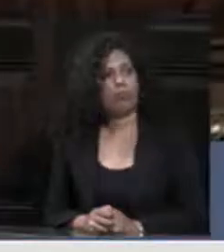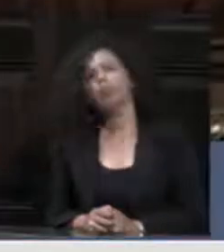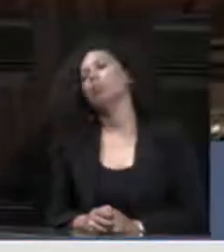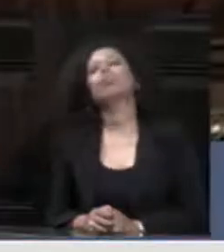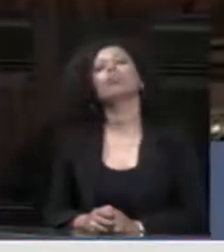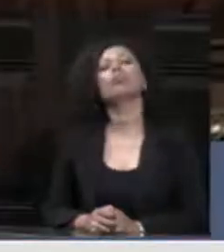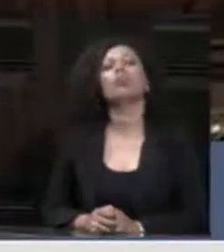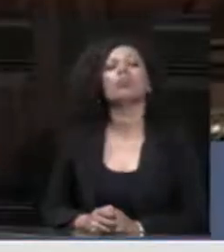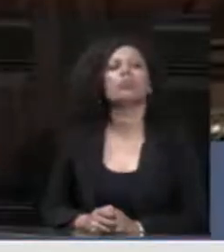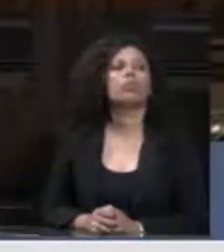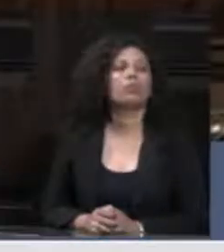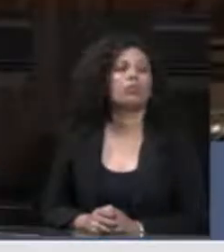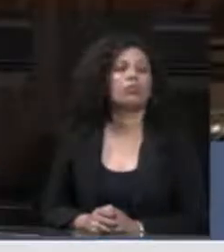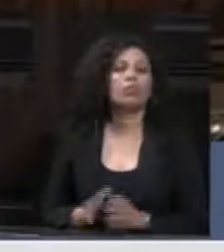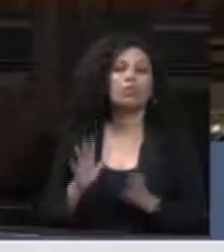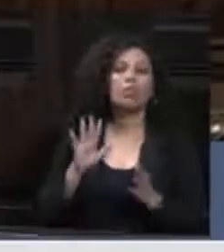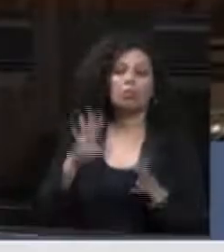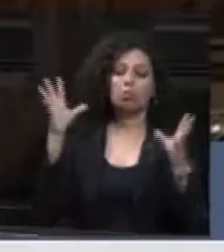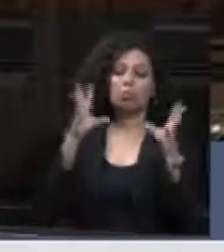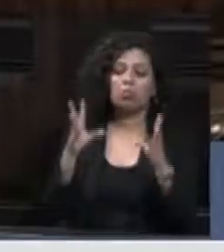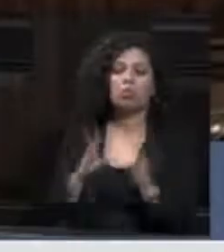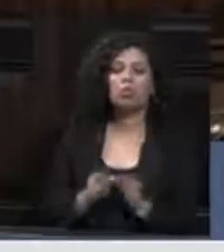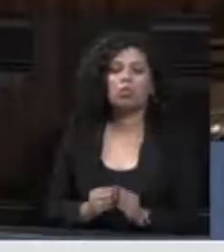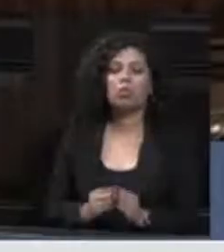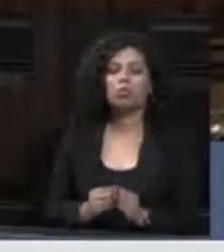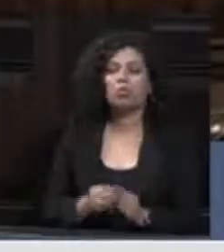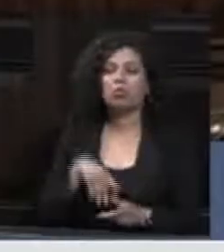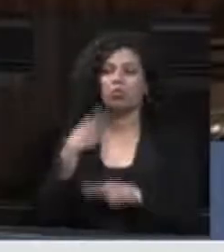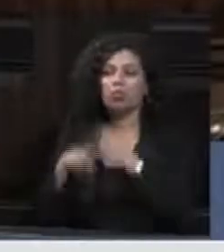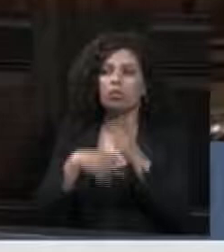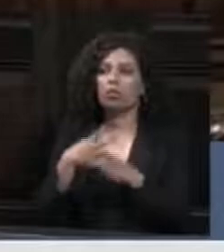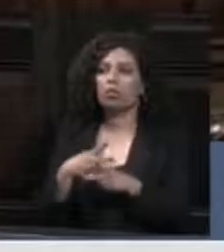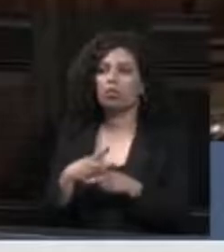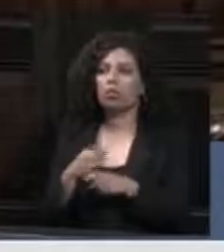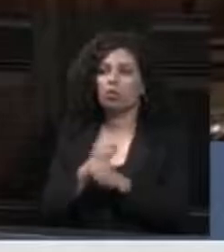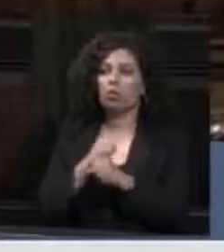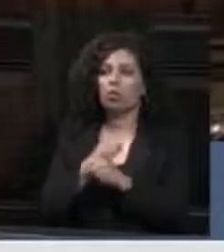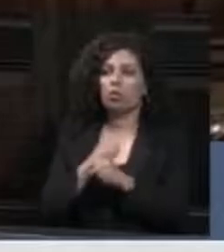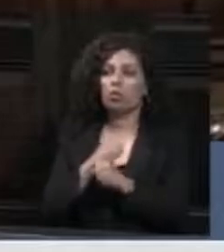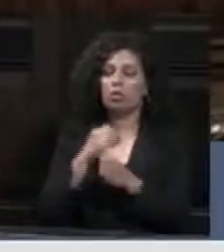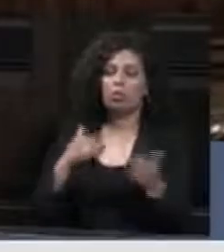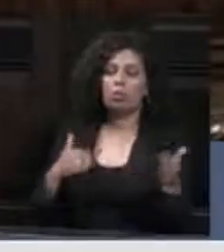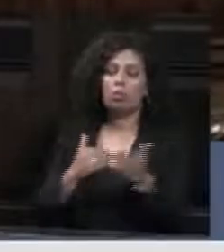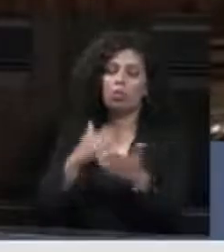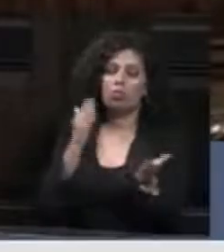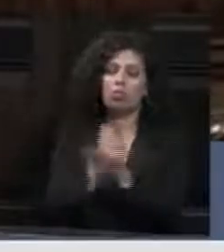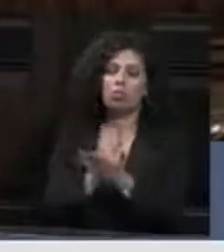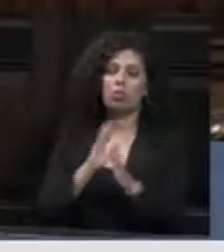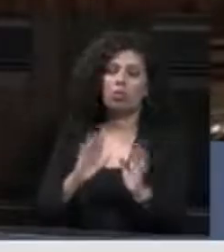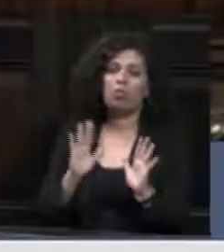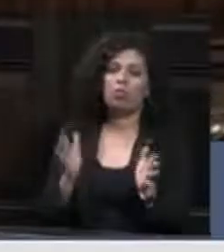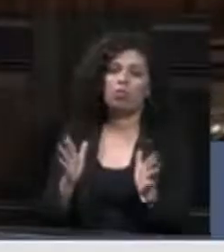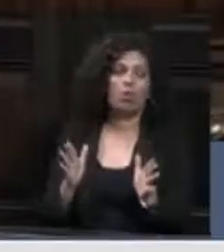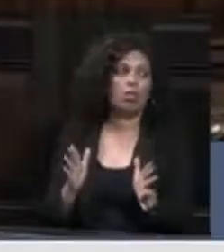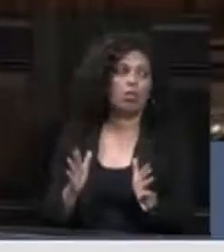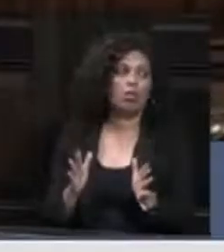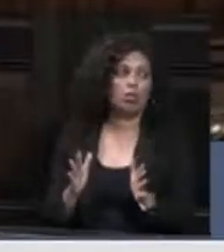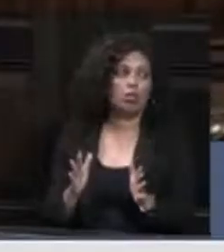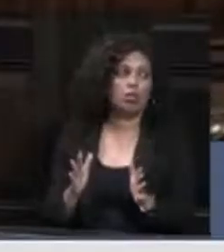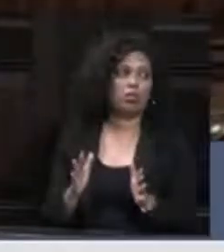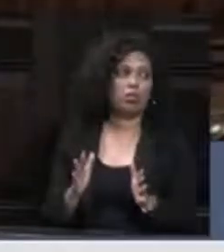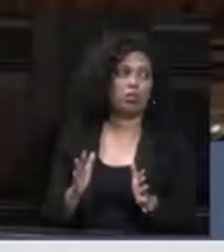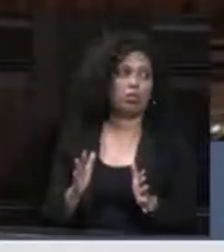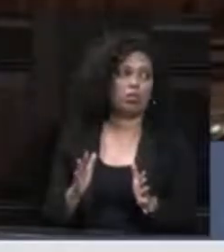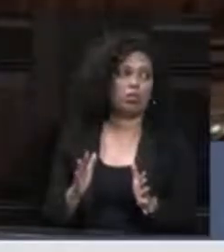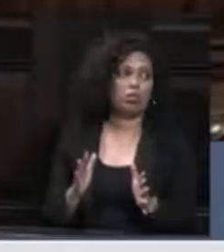mixórdia. O fato é que o ano vai terminando, os candidatos ao Antônio Sarlo para o primeiro ano